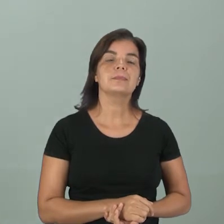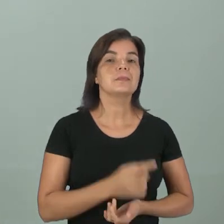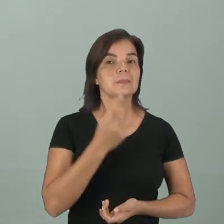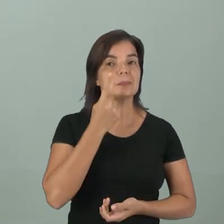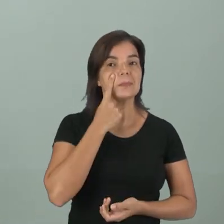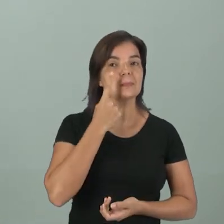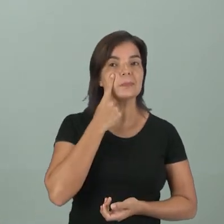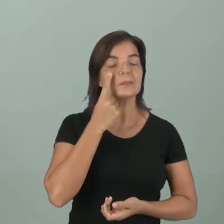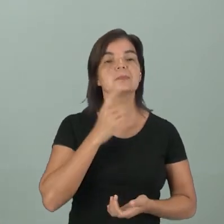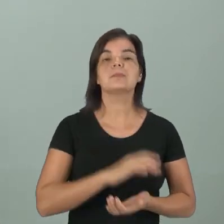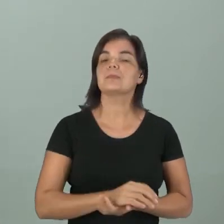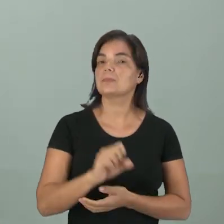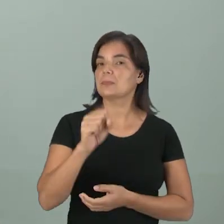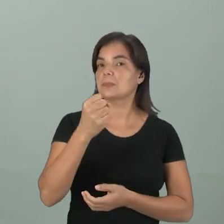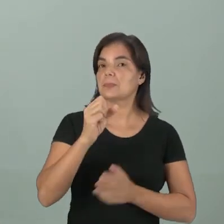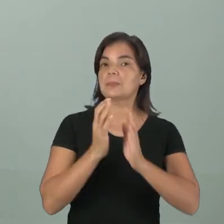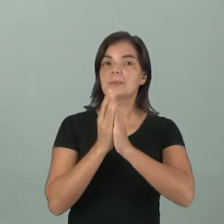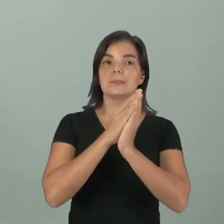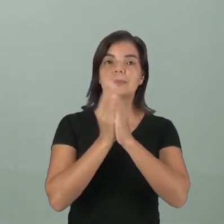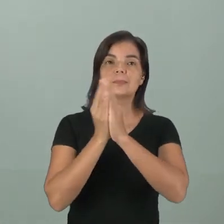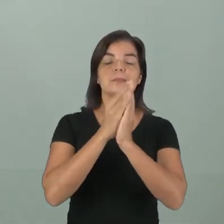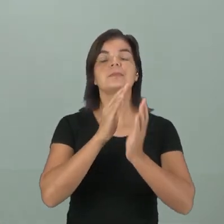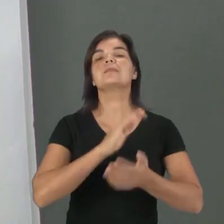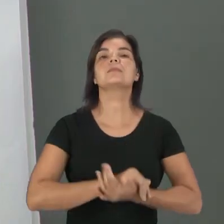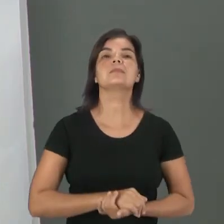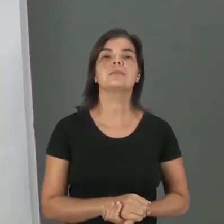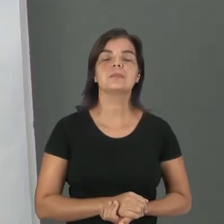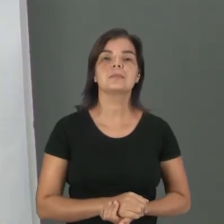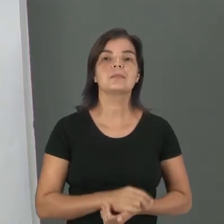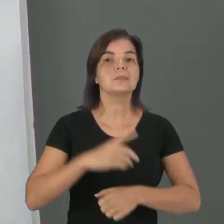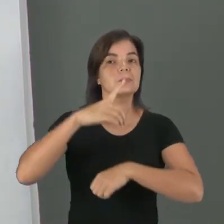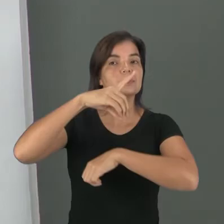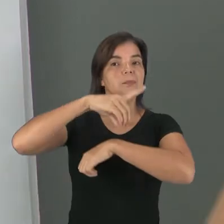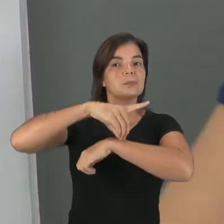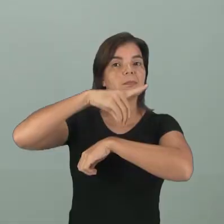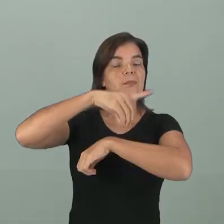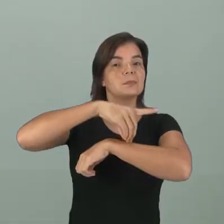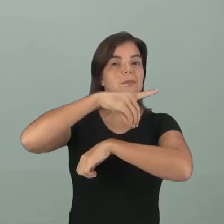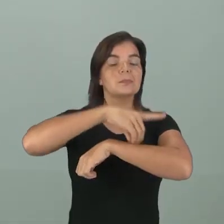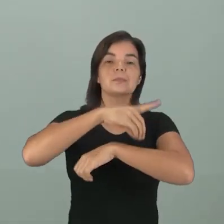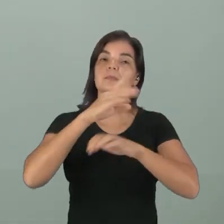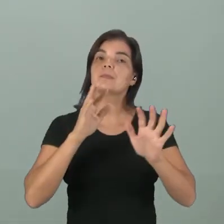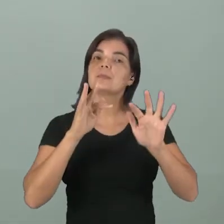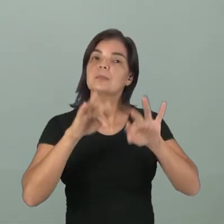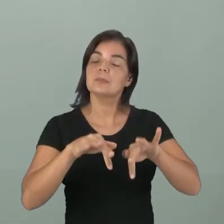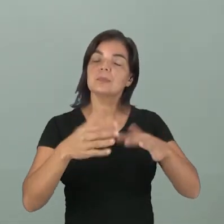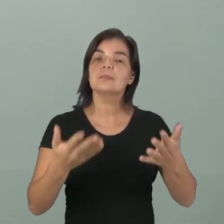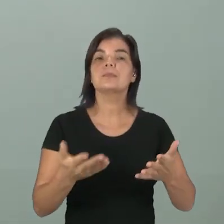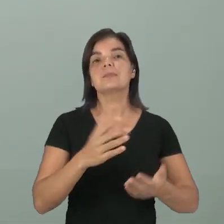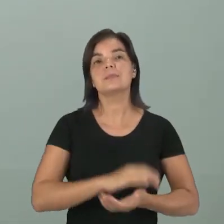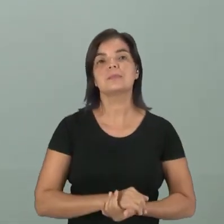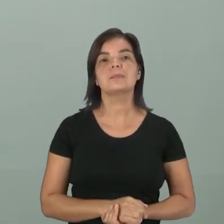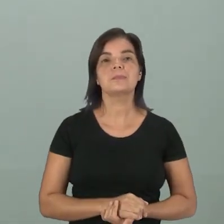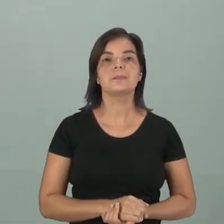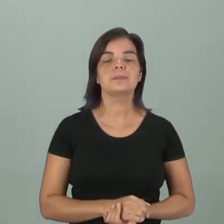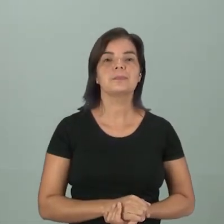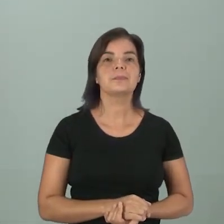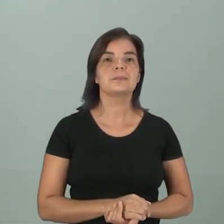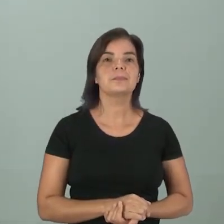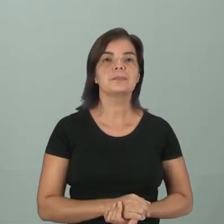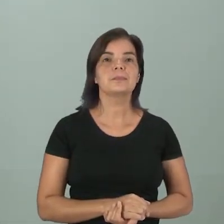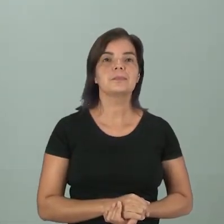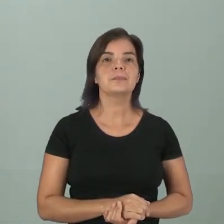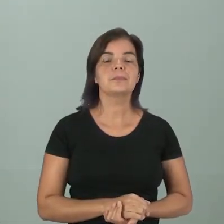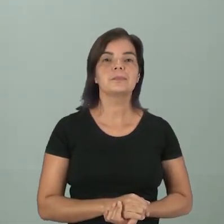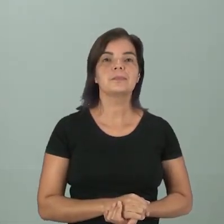Olha só, 8 bonecos. E os dinossauros, para finalizar o nosso gráfico,